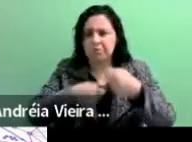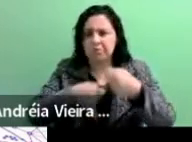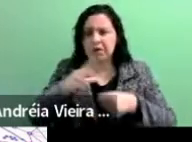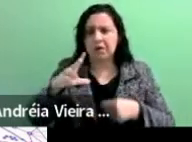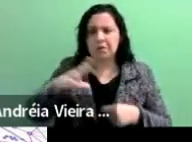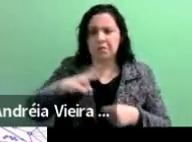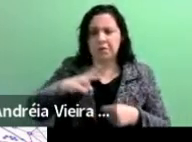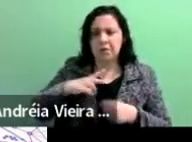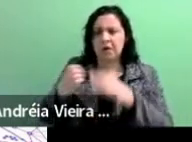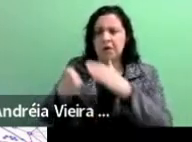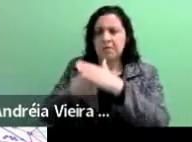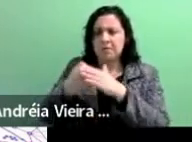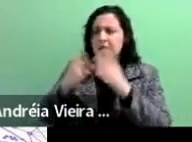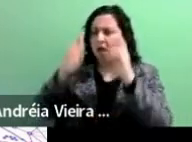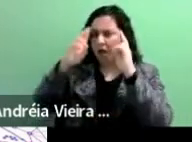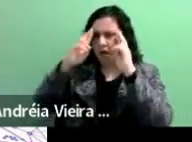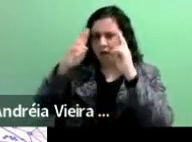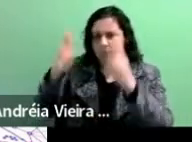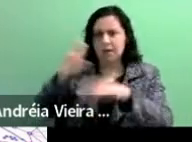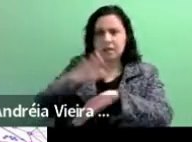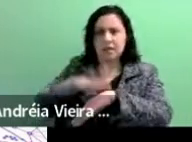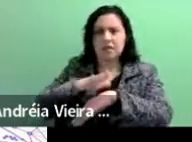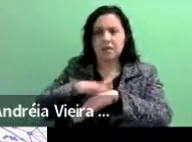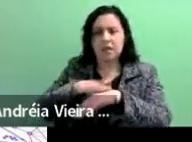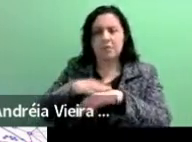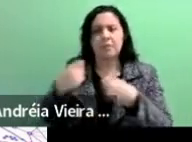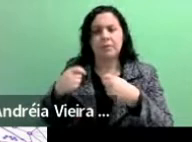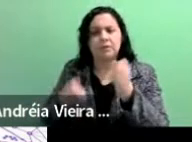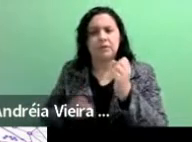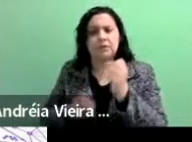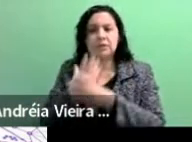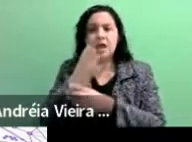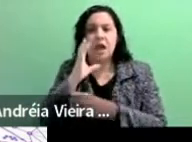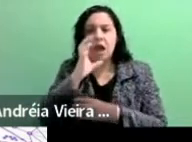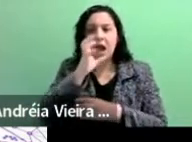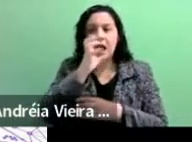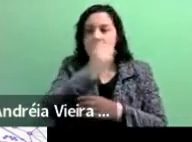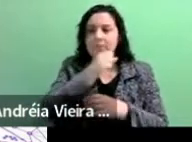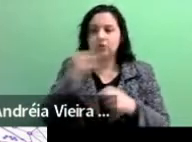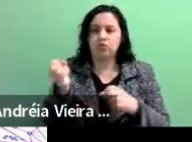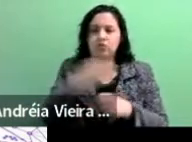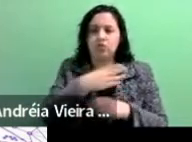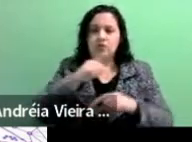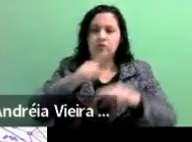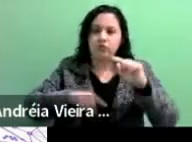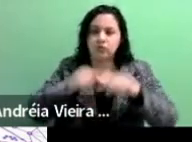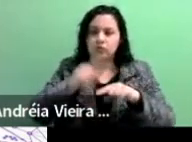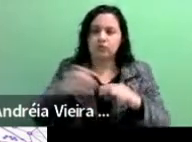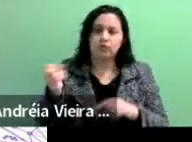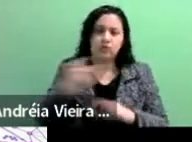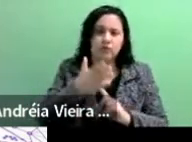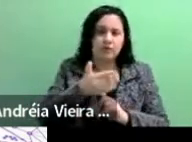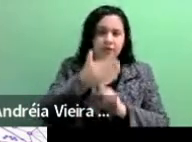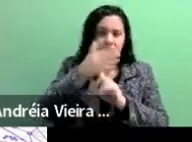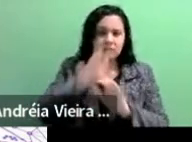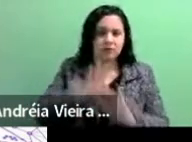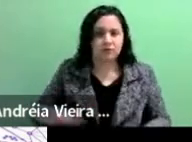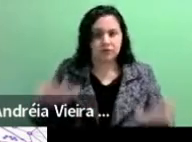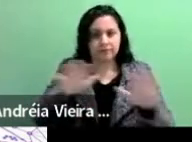como eu disse, o tempo da inovação que é necessário para se colocar rápido um novo produto, uma nova tecnologia no mercado.